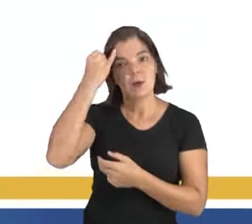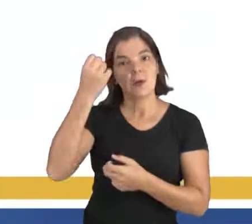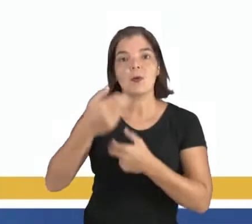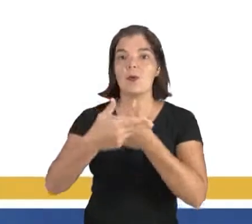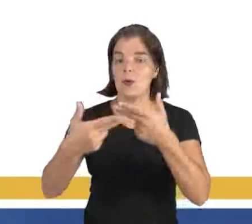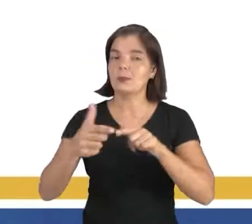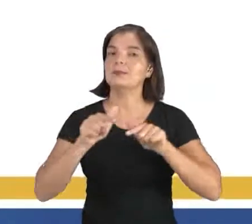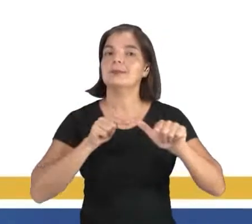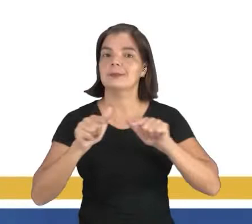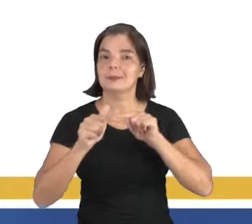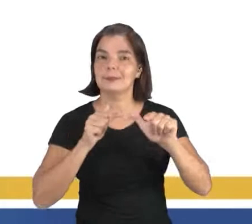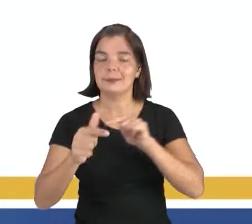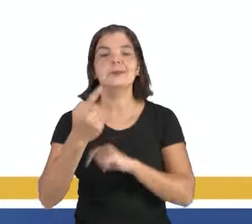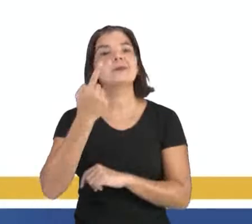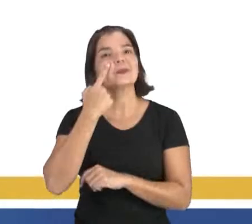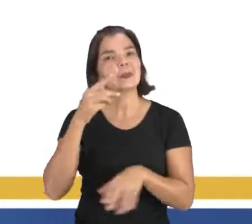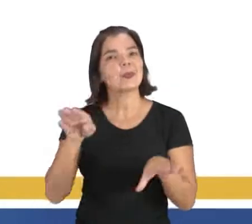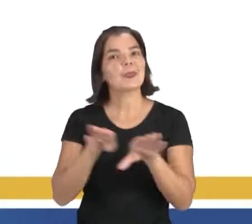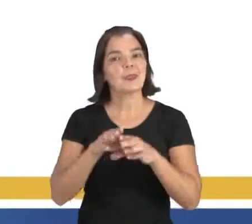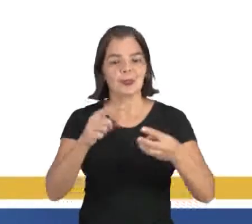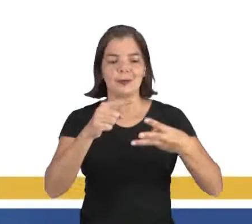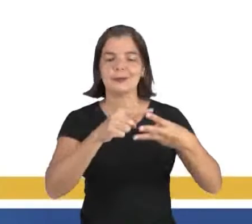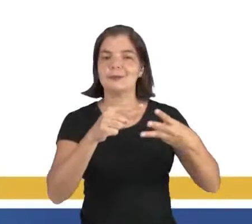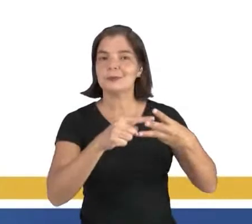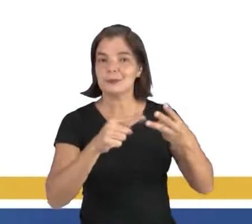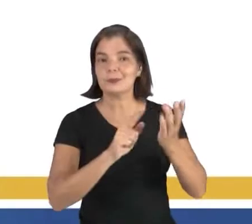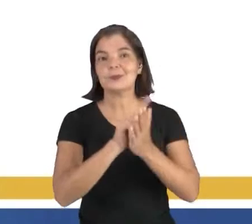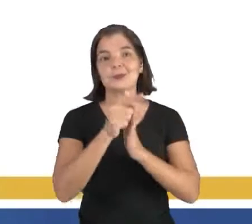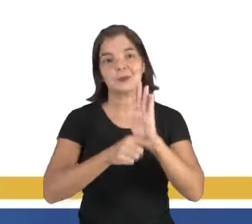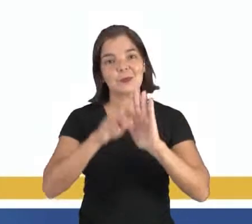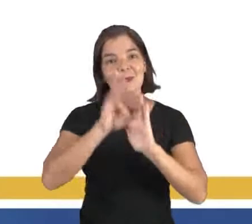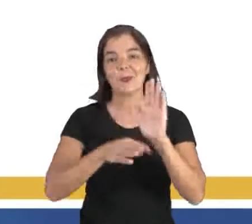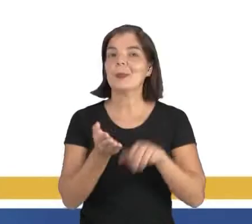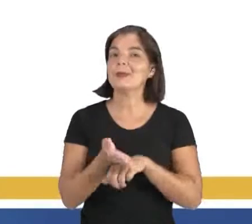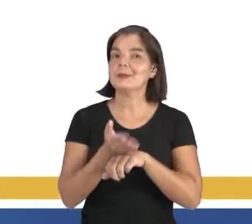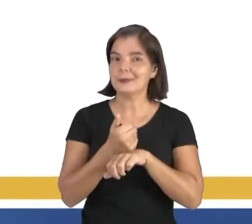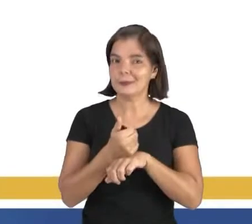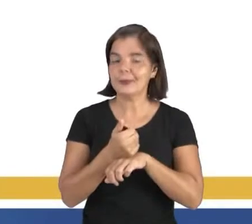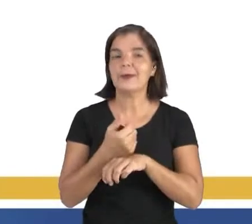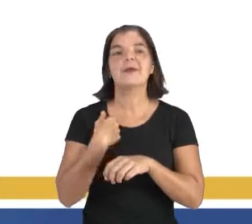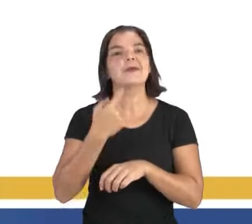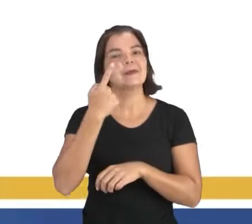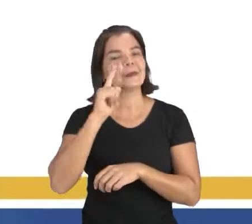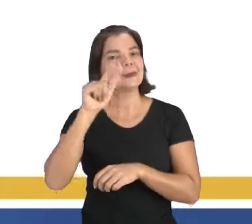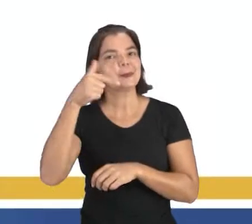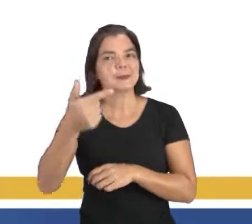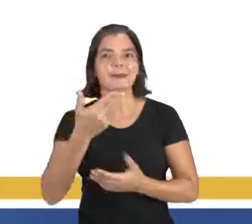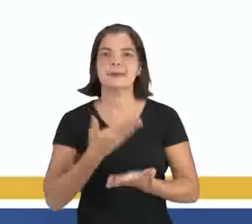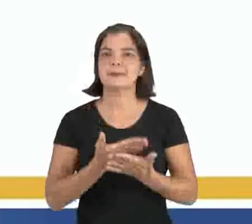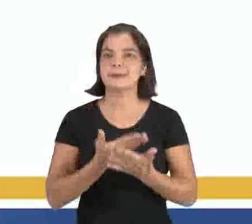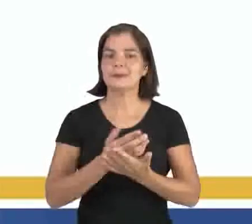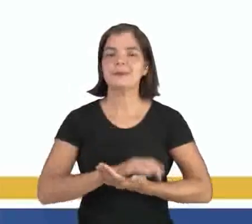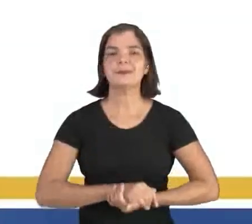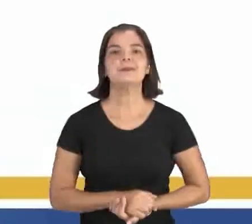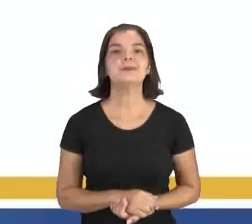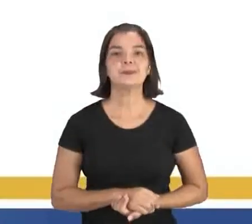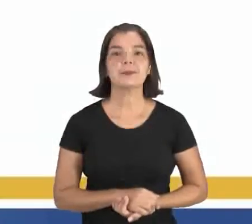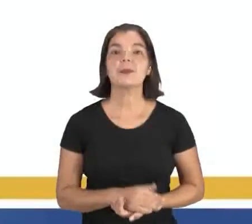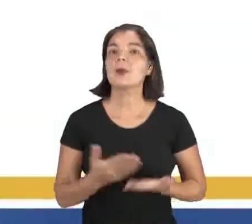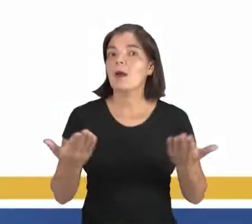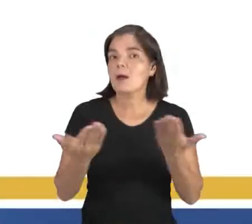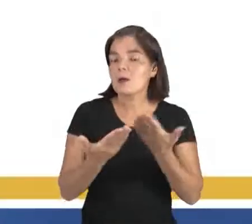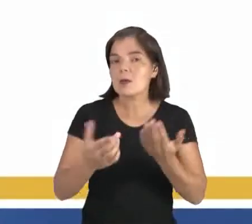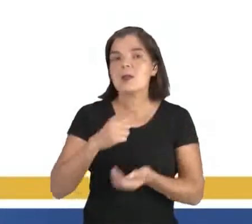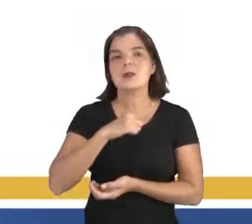um serviço. Veja que nós trabalhamos este gênero textual bem recentemente. Vamos prosseguindo.